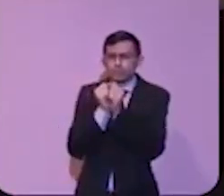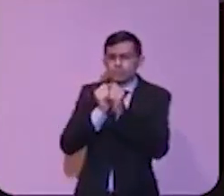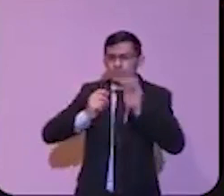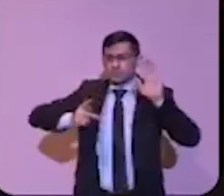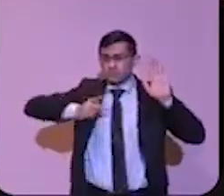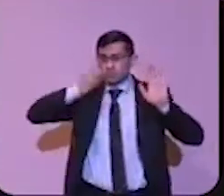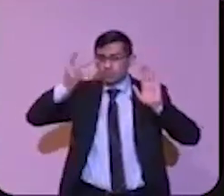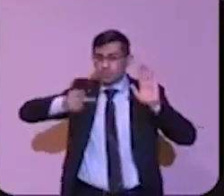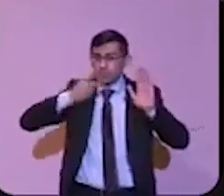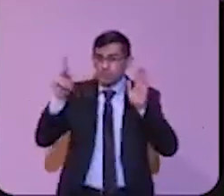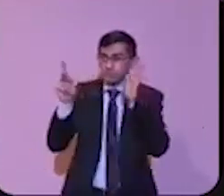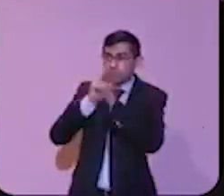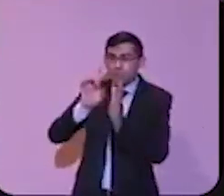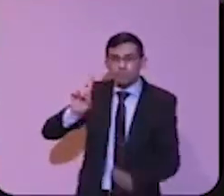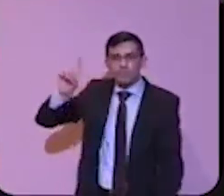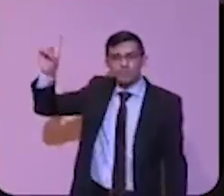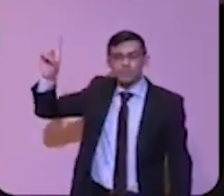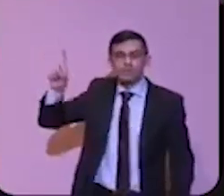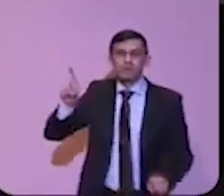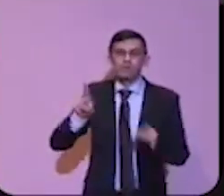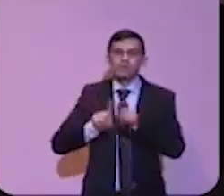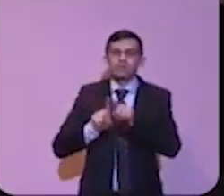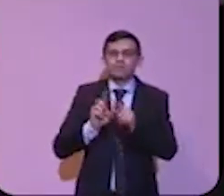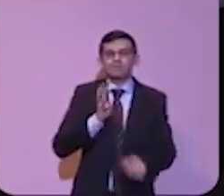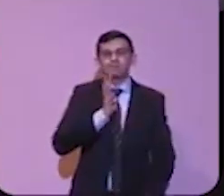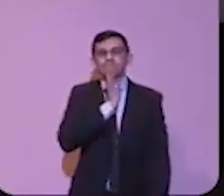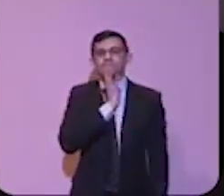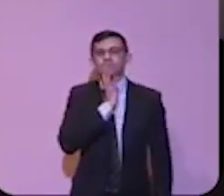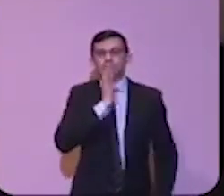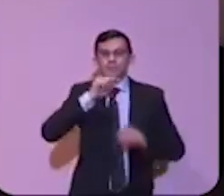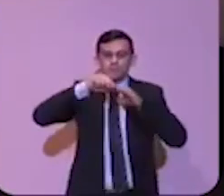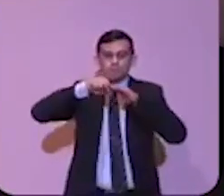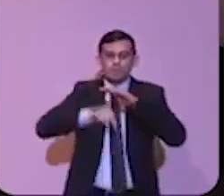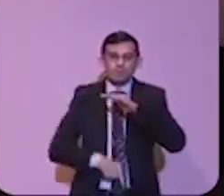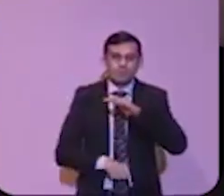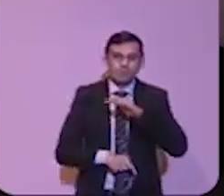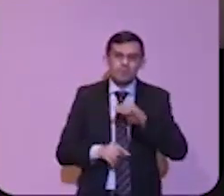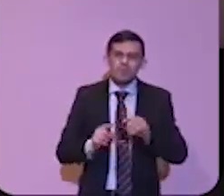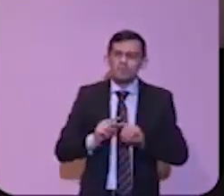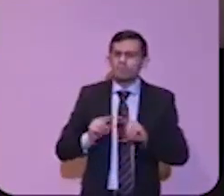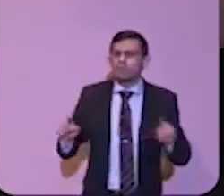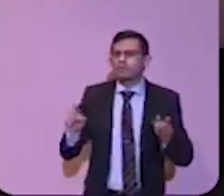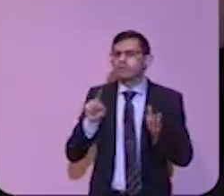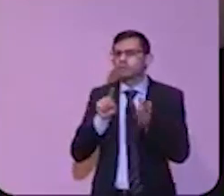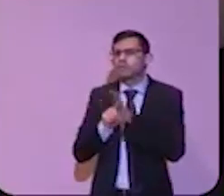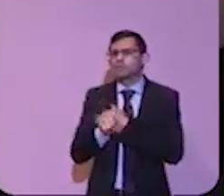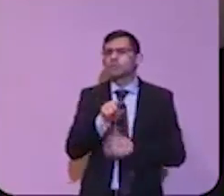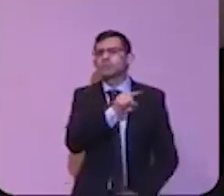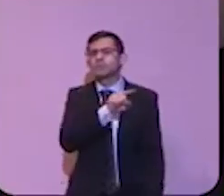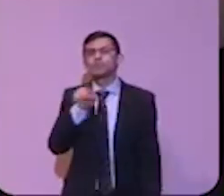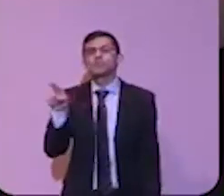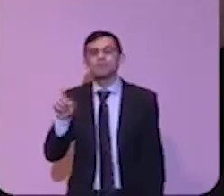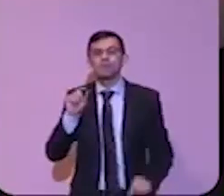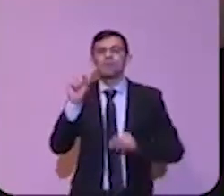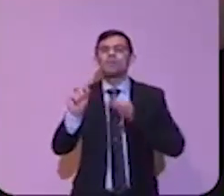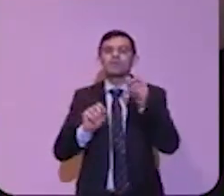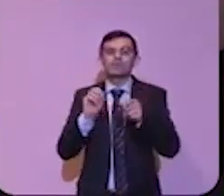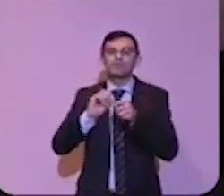promessas de Deus e conhecê-las. Mas o que você está fazendo nesses